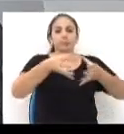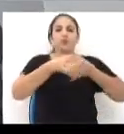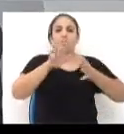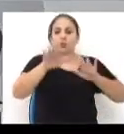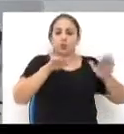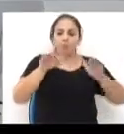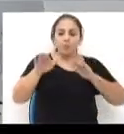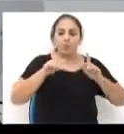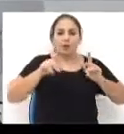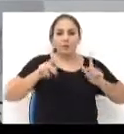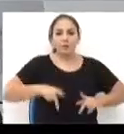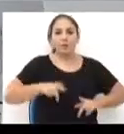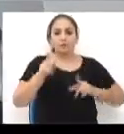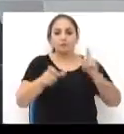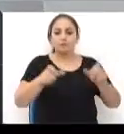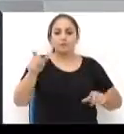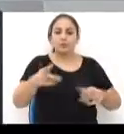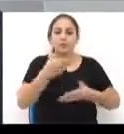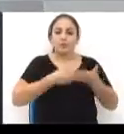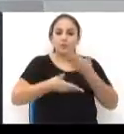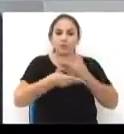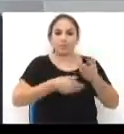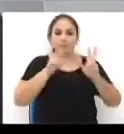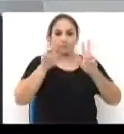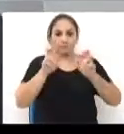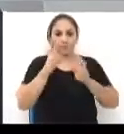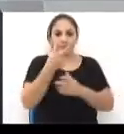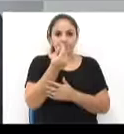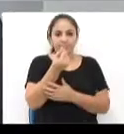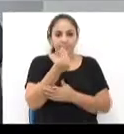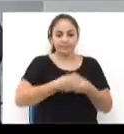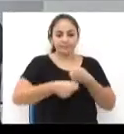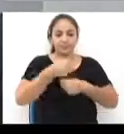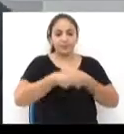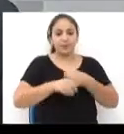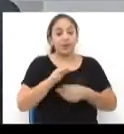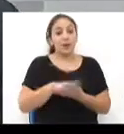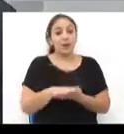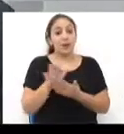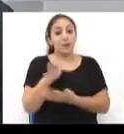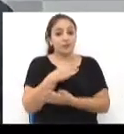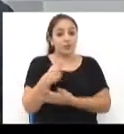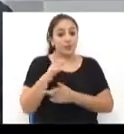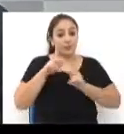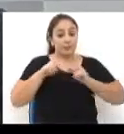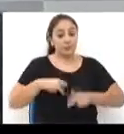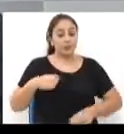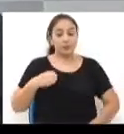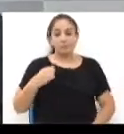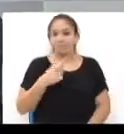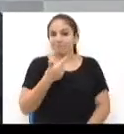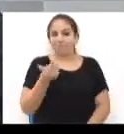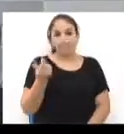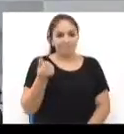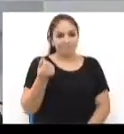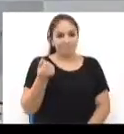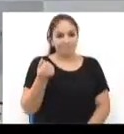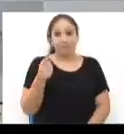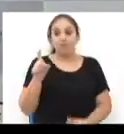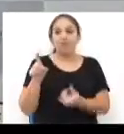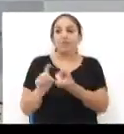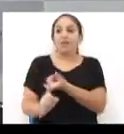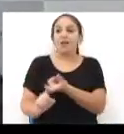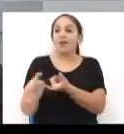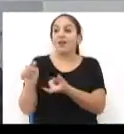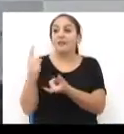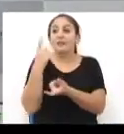volta, isso envolve recursos econômicos. E, consequentemente, como o candidato muitas vezes não tem esse recurso econômico, vai ter que ficar refém de